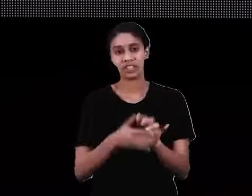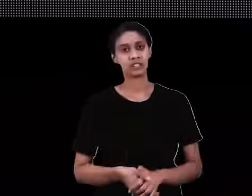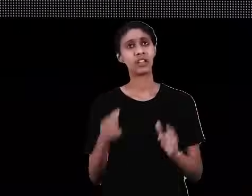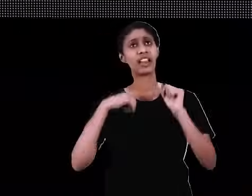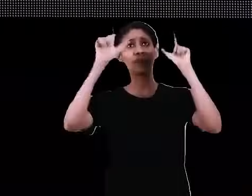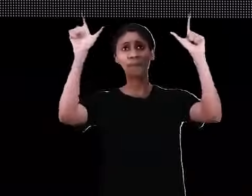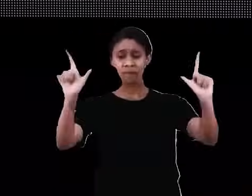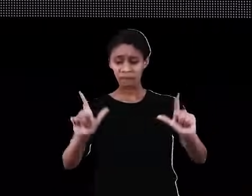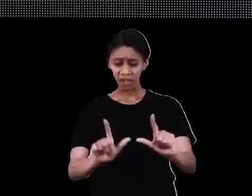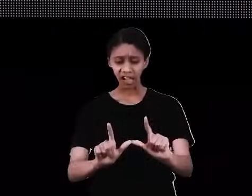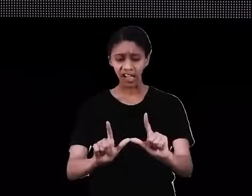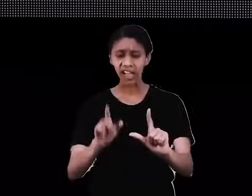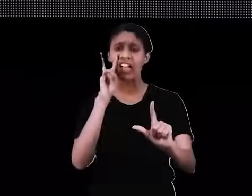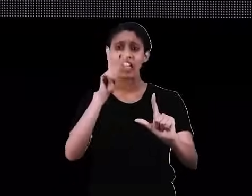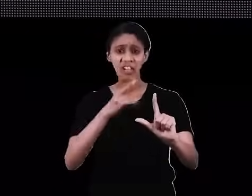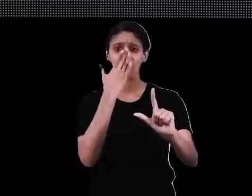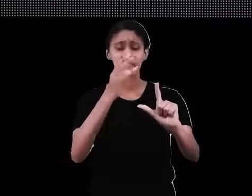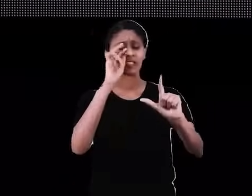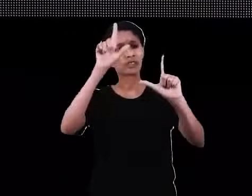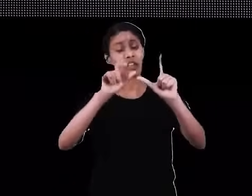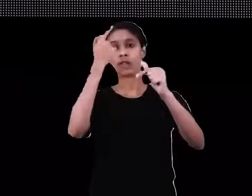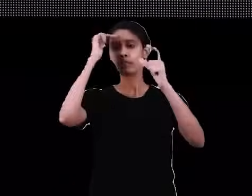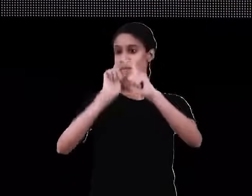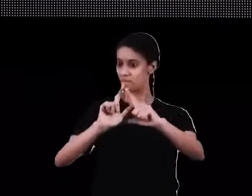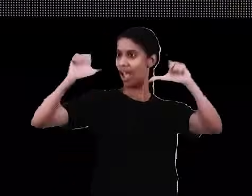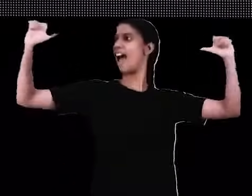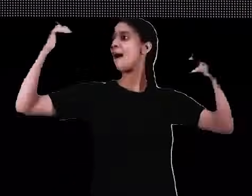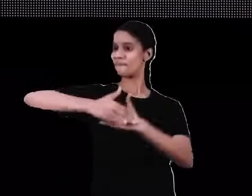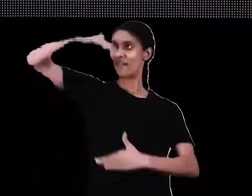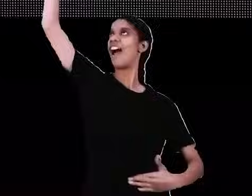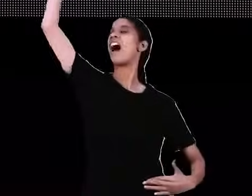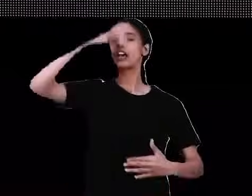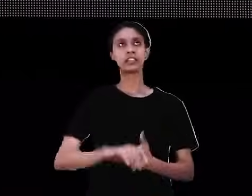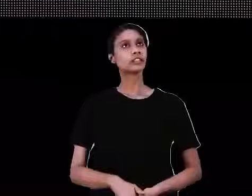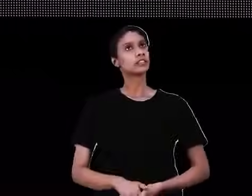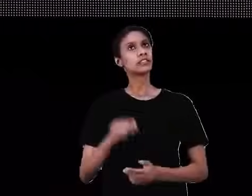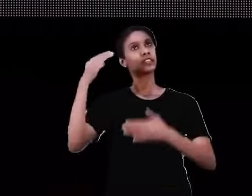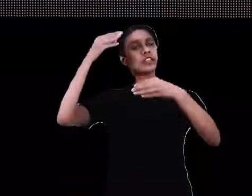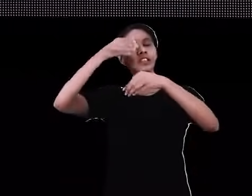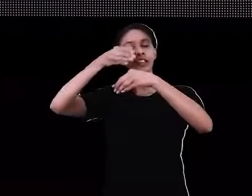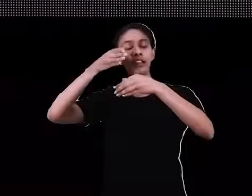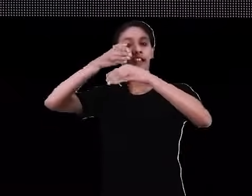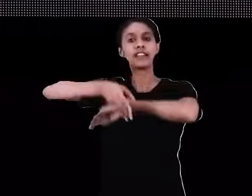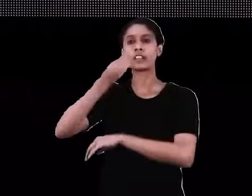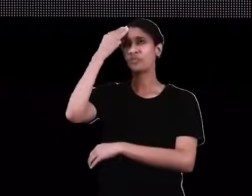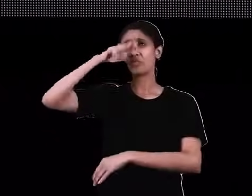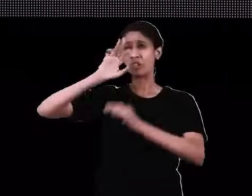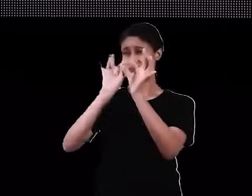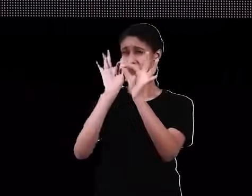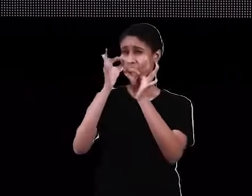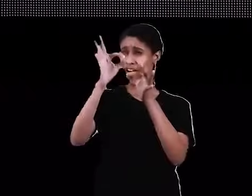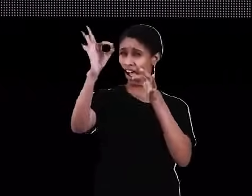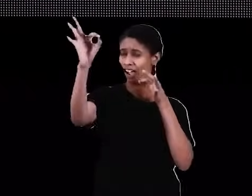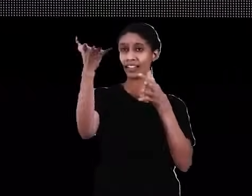Eu disse, meu Deus. Eu esperava tão mais, andei quilômetros e quilômetros dentro daquele museu interminável, daquele Louvre,